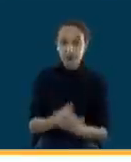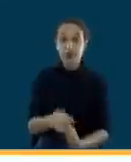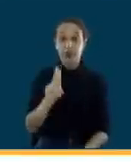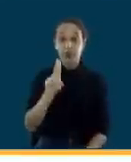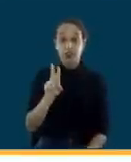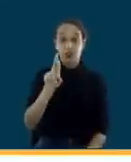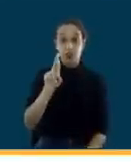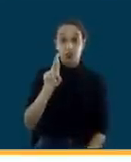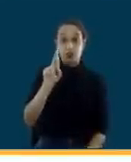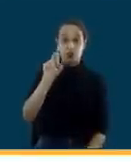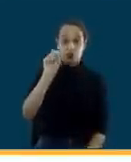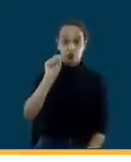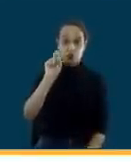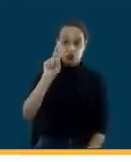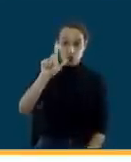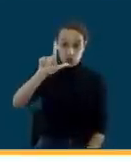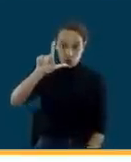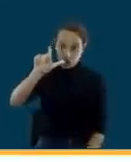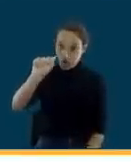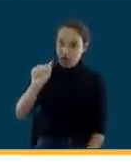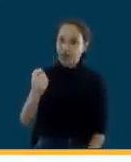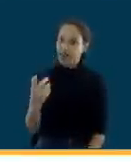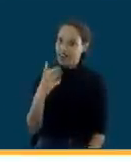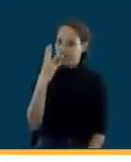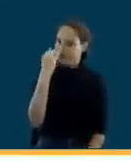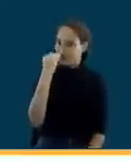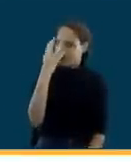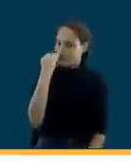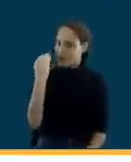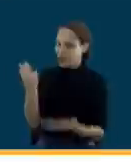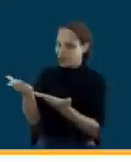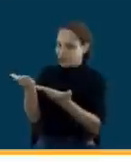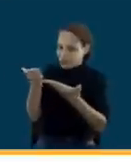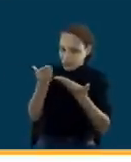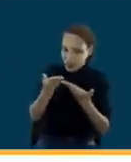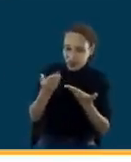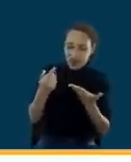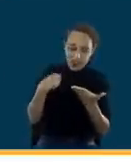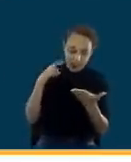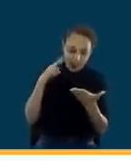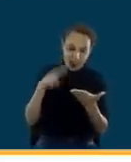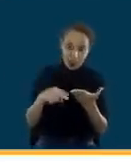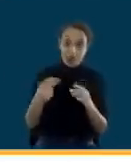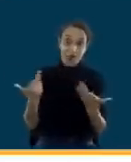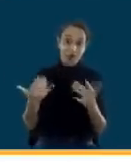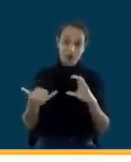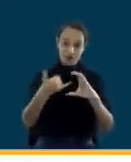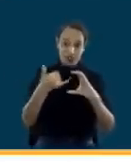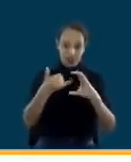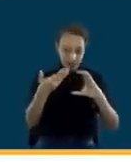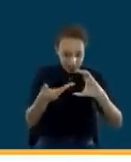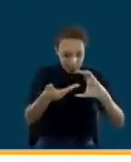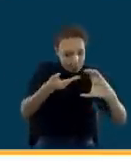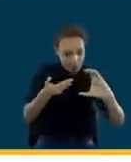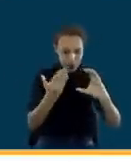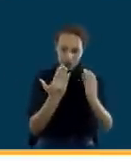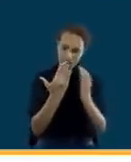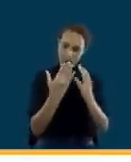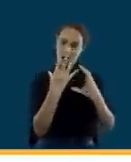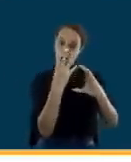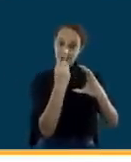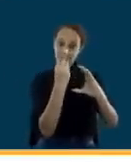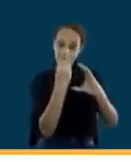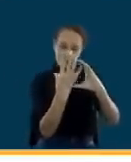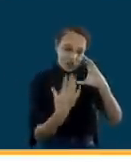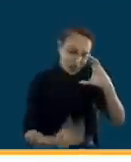recebi uma foto linda essa semana, que ela enviou para mim pelo WhatsApp. Eu não sou hábil